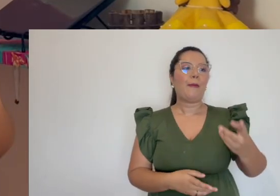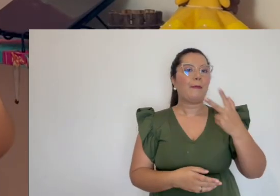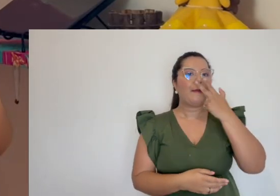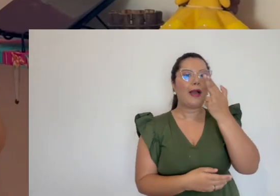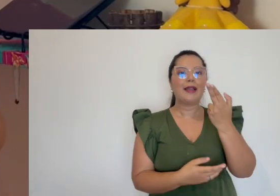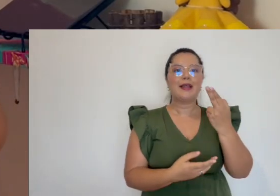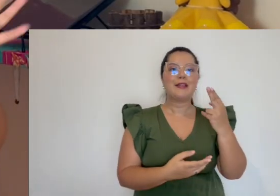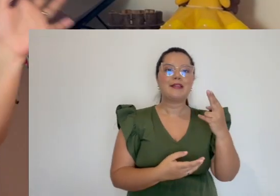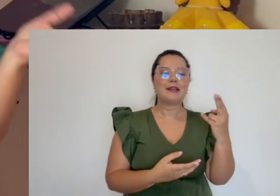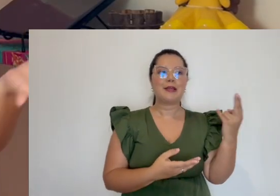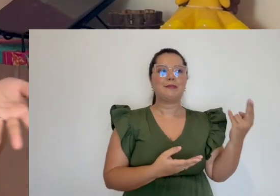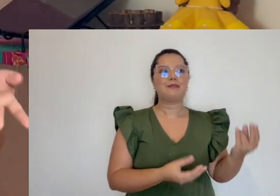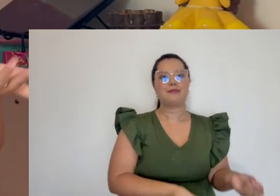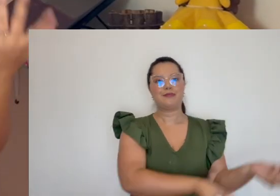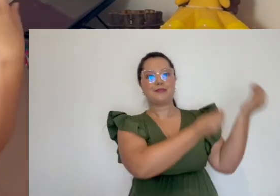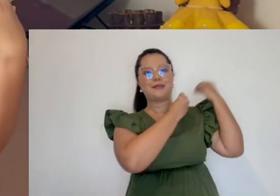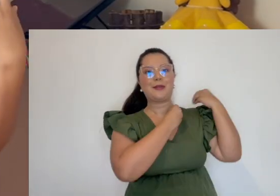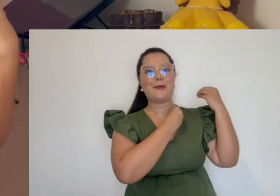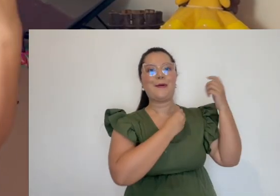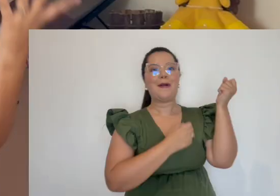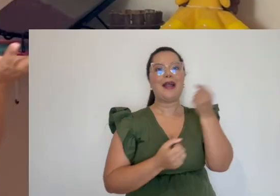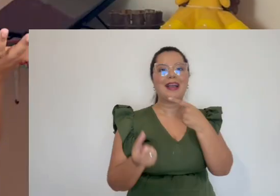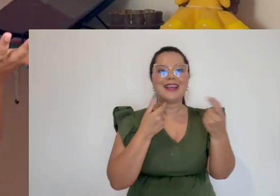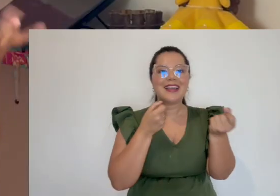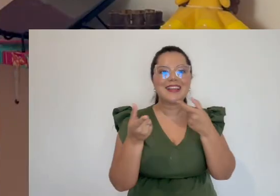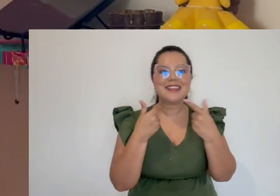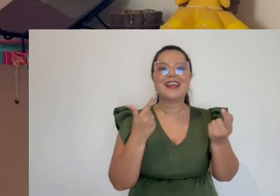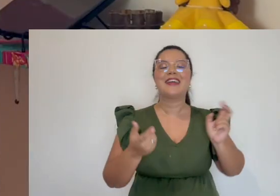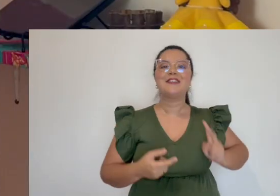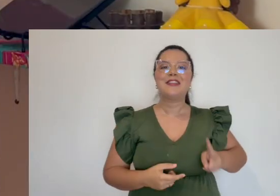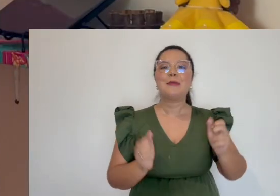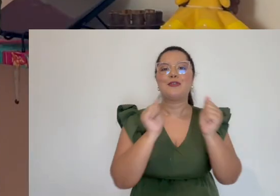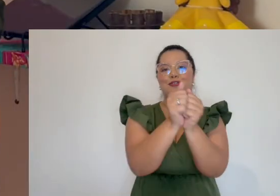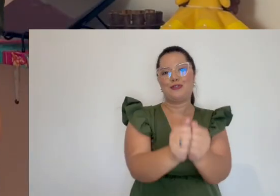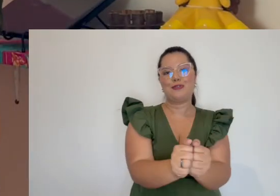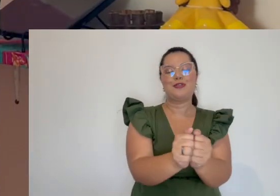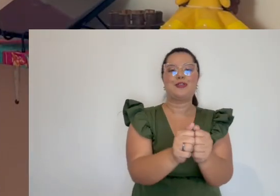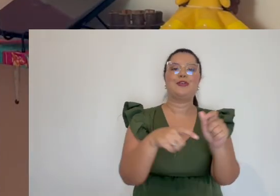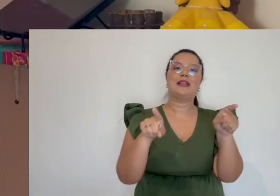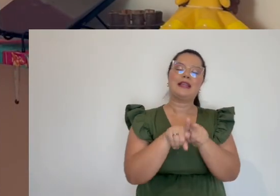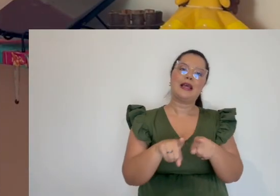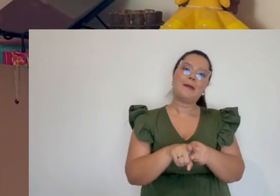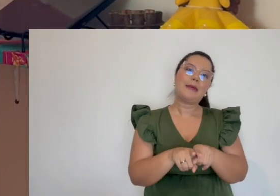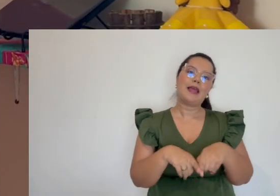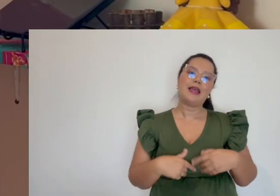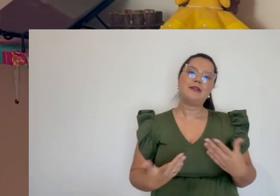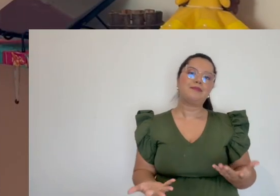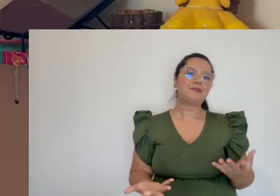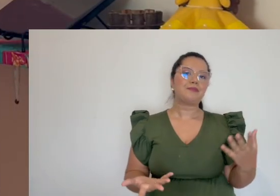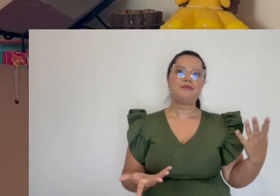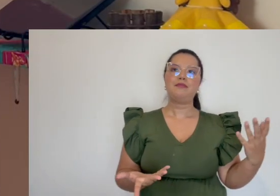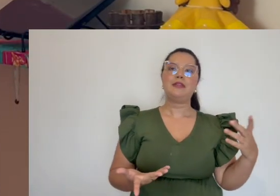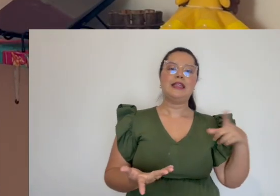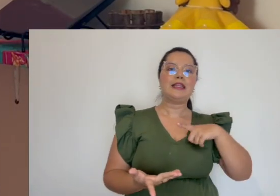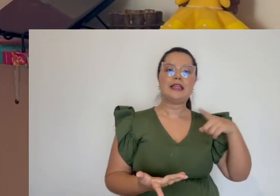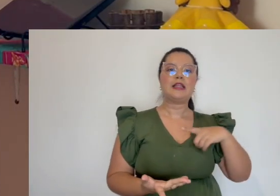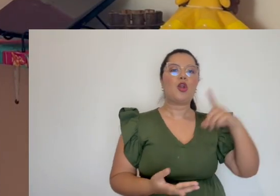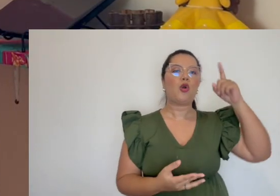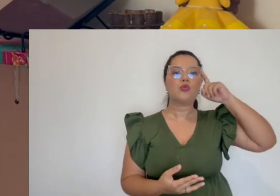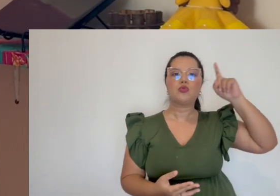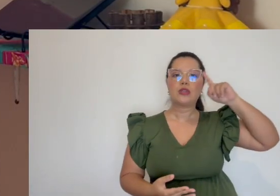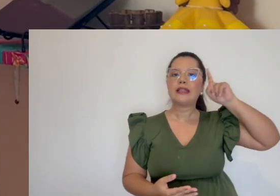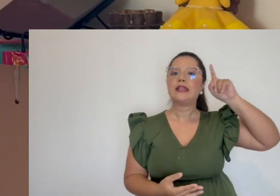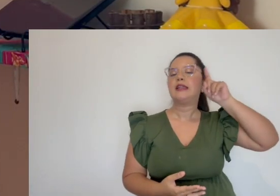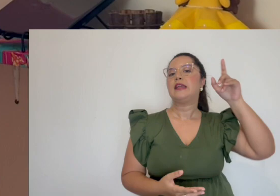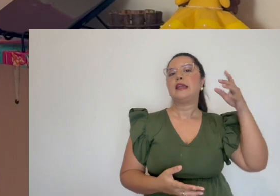estabanada, e ela praticamente carrega o humor, né, da coisa da comédia romântica. E, enfim, são situações